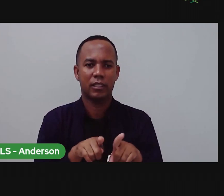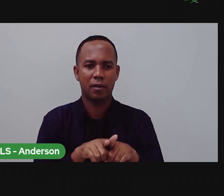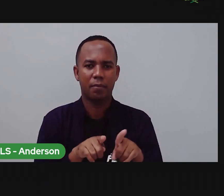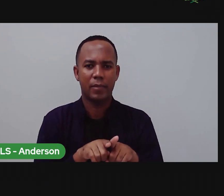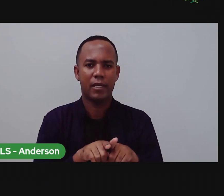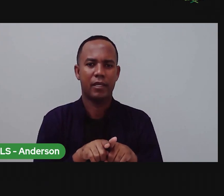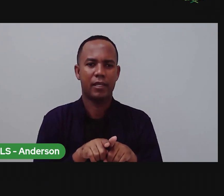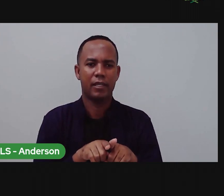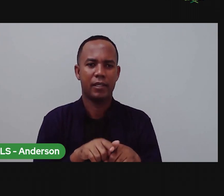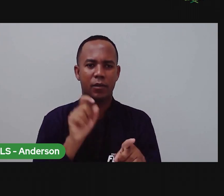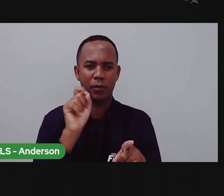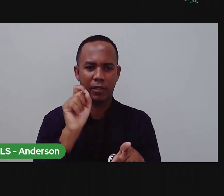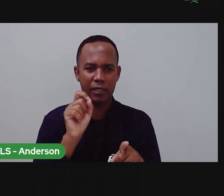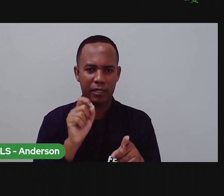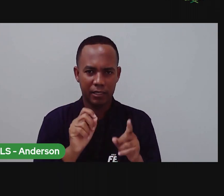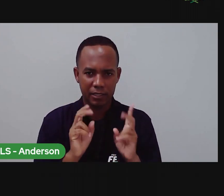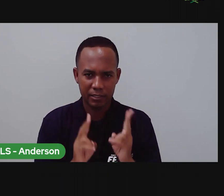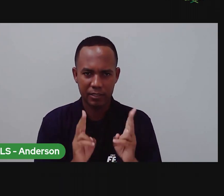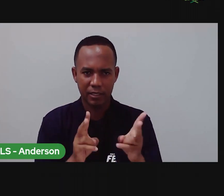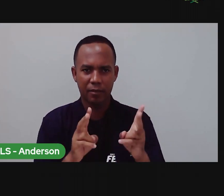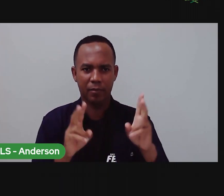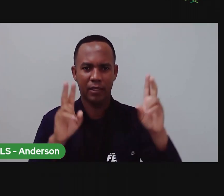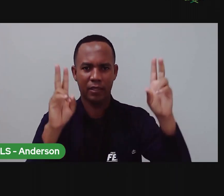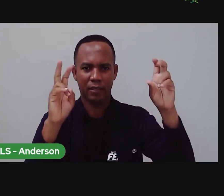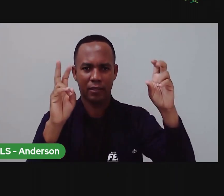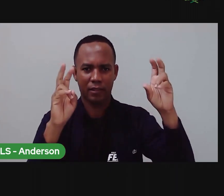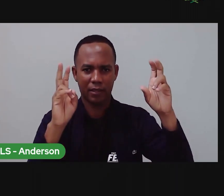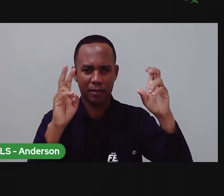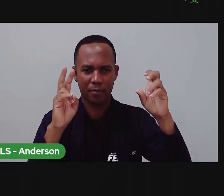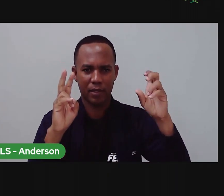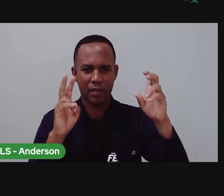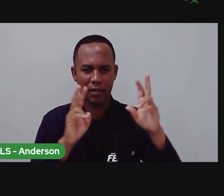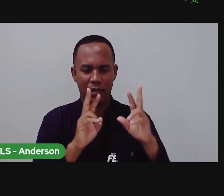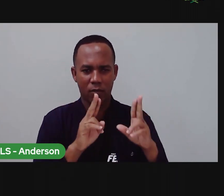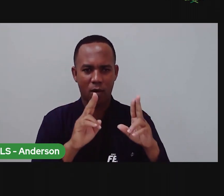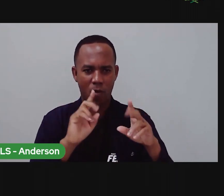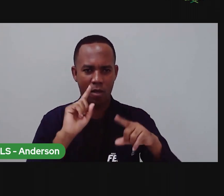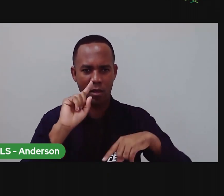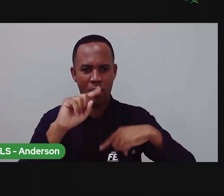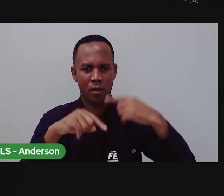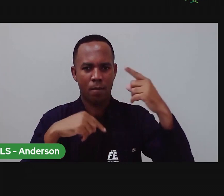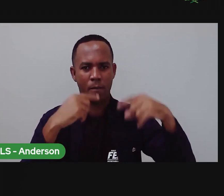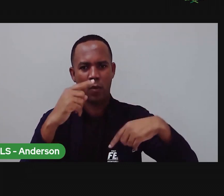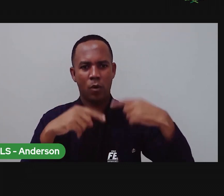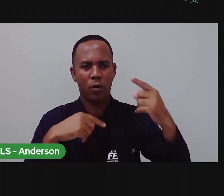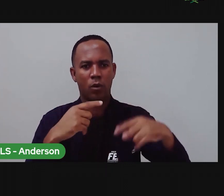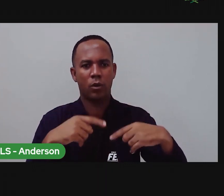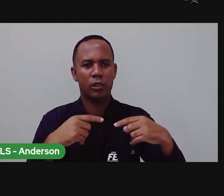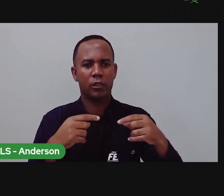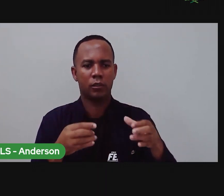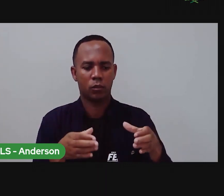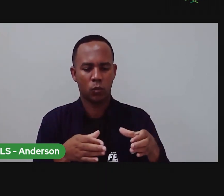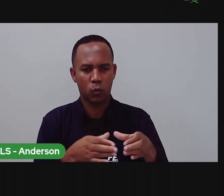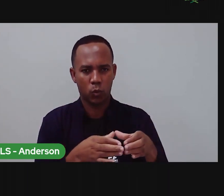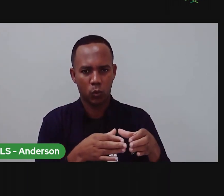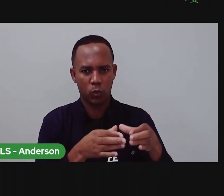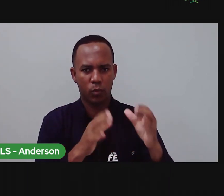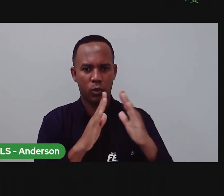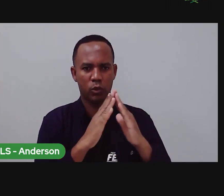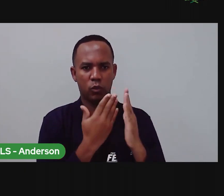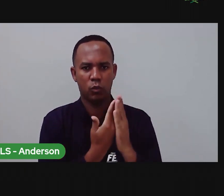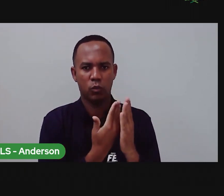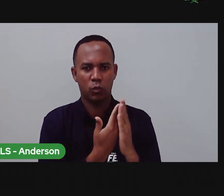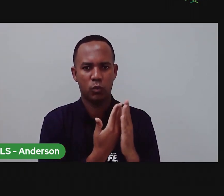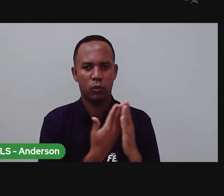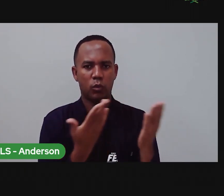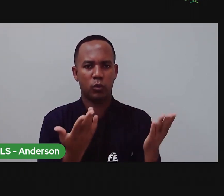quê? Sobre os assuntos que a Pró tá perguntando aqui para vocês. Depois, né? Aí nos grupos das escolas de vocês, para quem